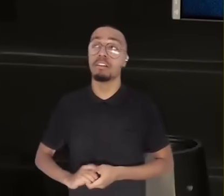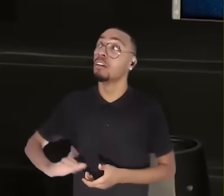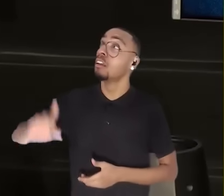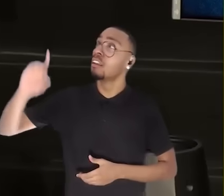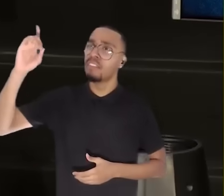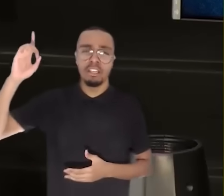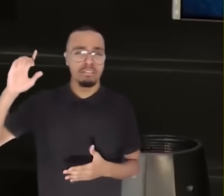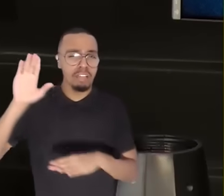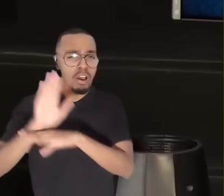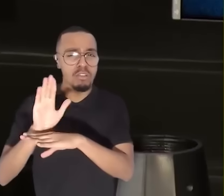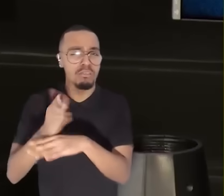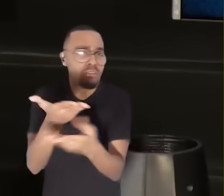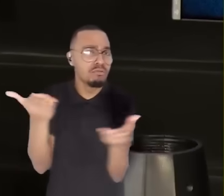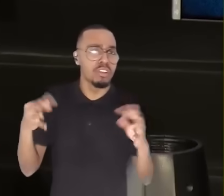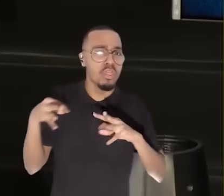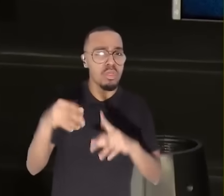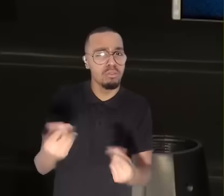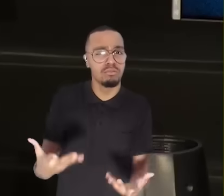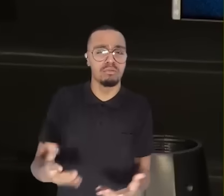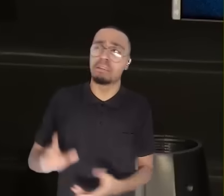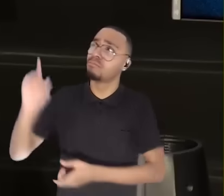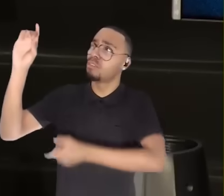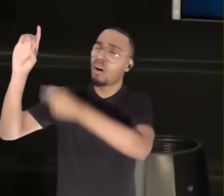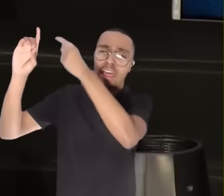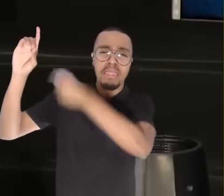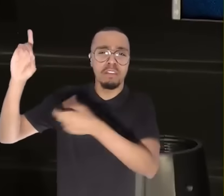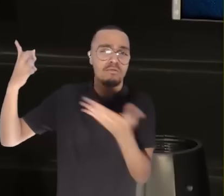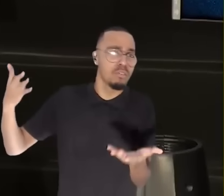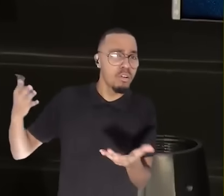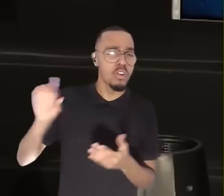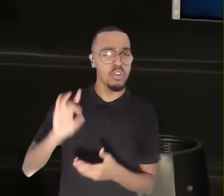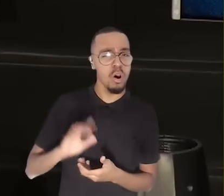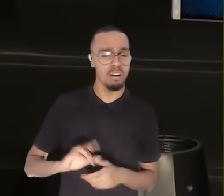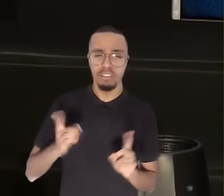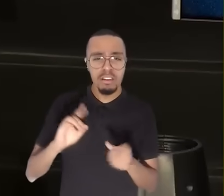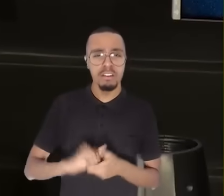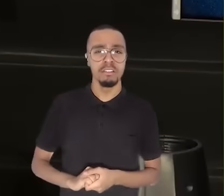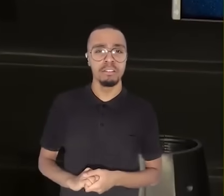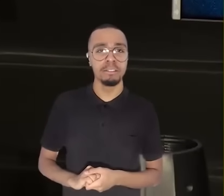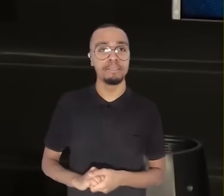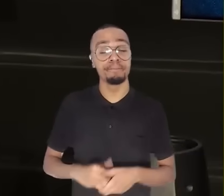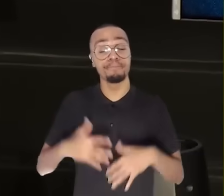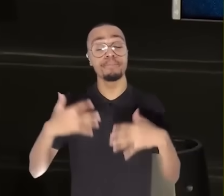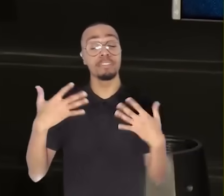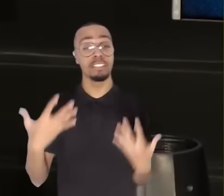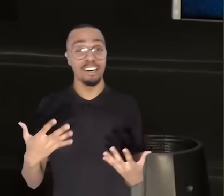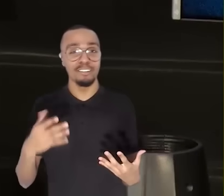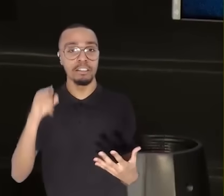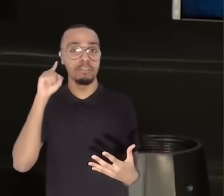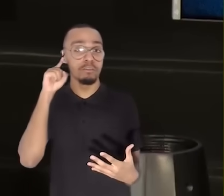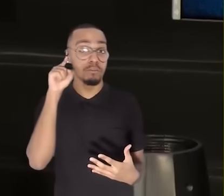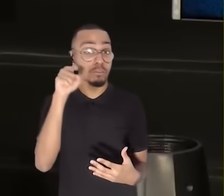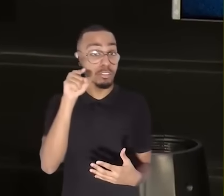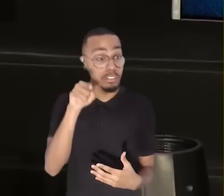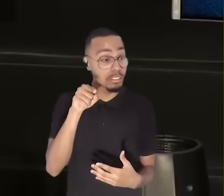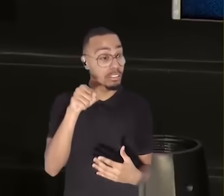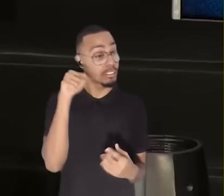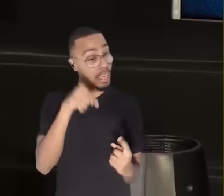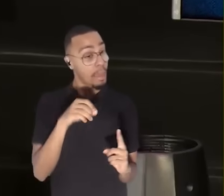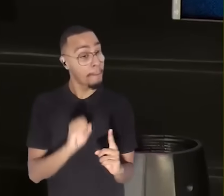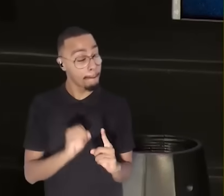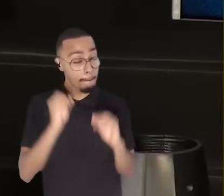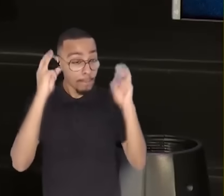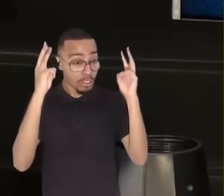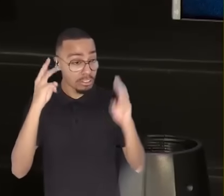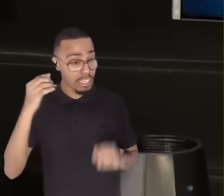Eu sou aquele que está com você na tribulação, mas eu não sou só o Deus da tribulação. Então você vai olhar bem para Faraó e vai dizer para